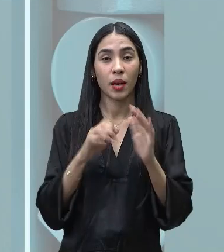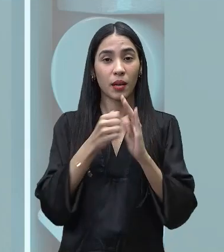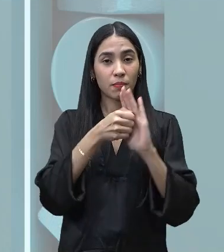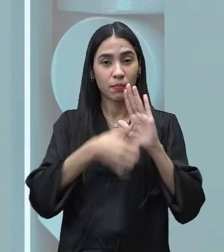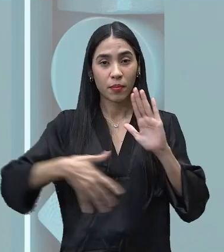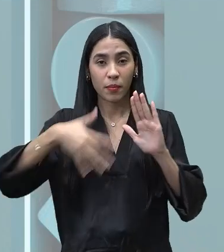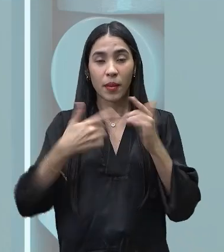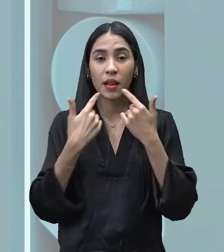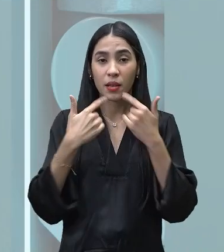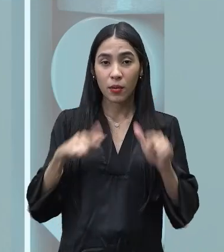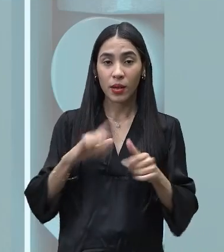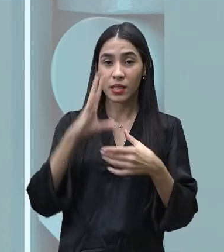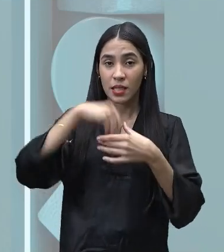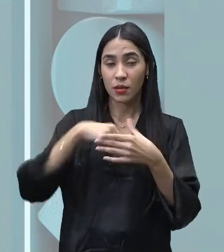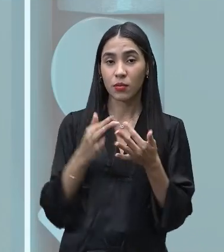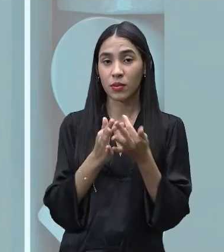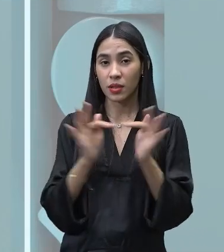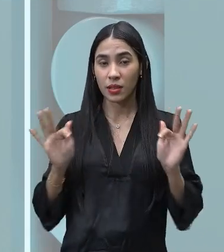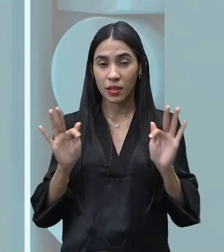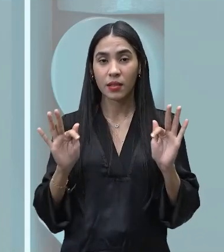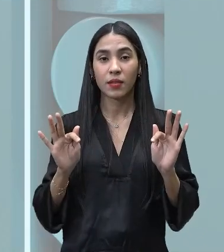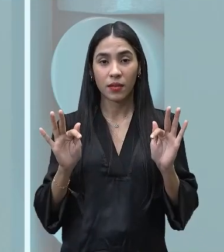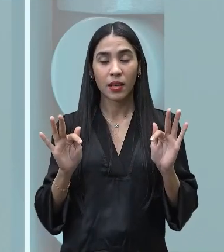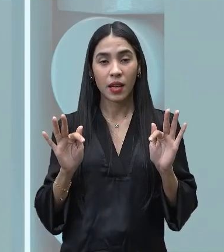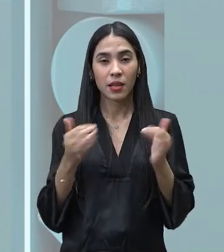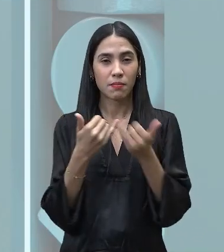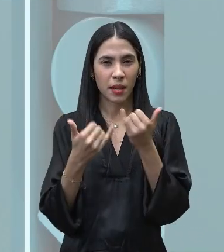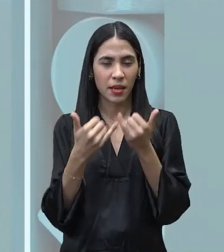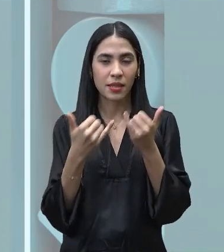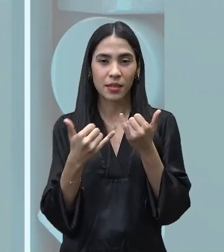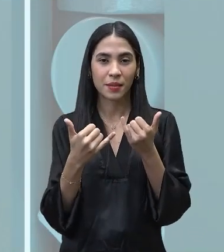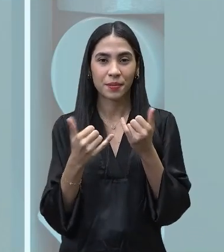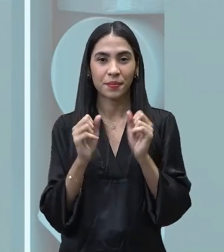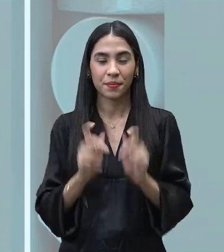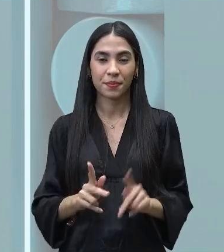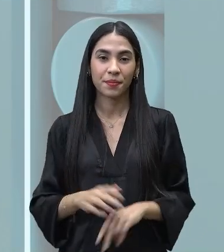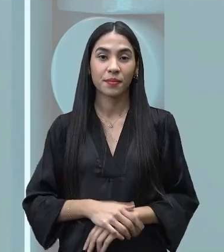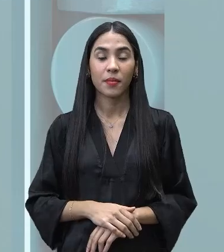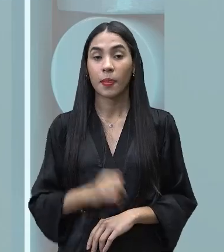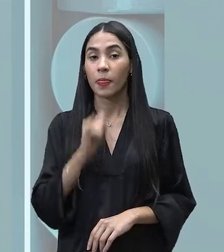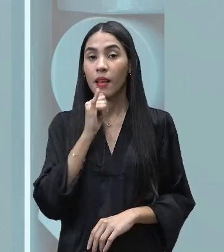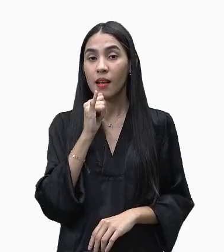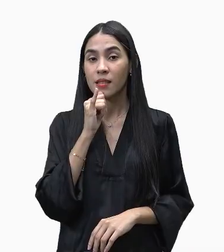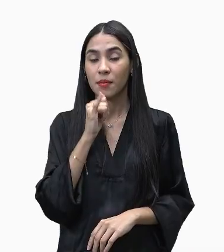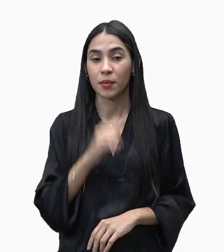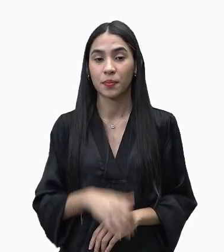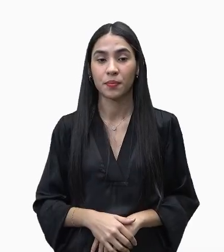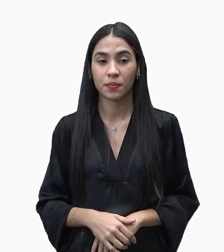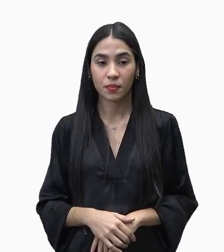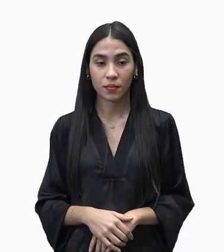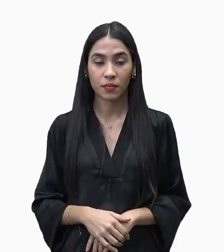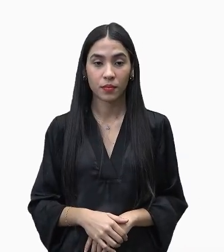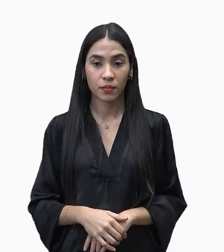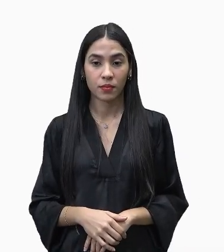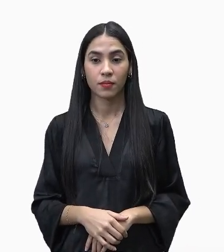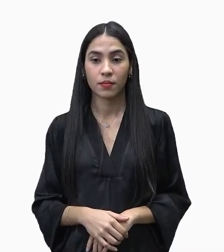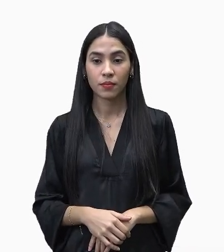no texto vai demonstrar situações semelhantes a essas, tá? Então vamos aí no nosso exemplo, vamos